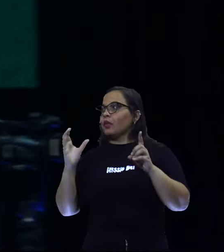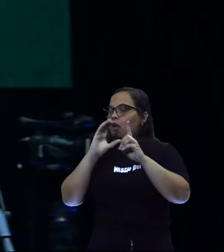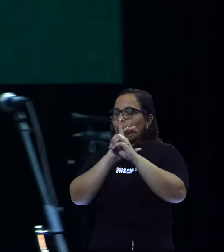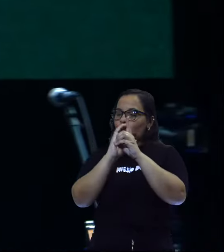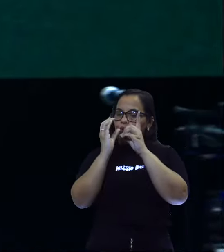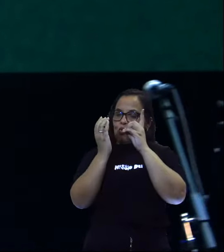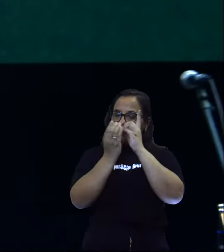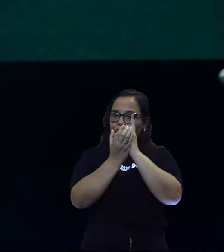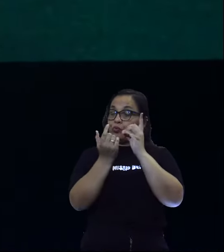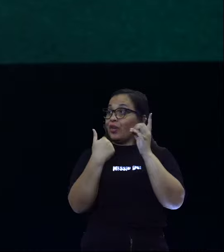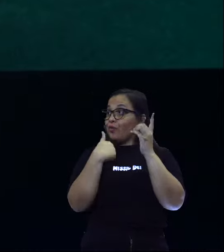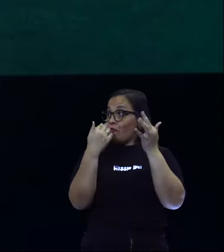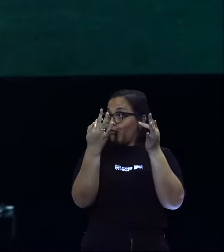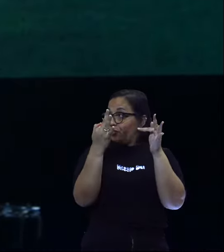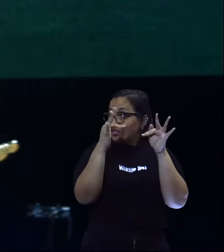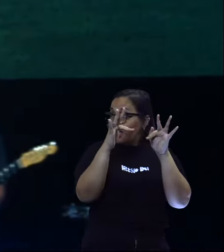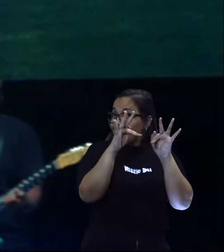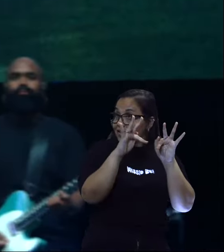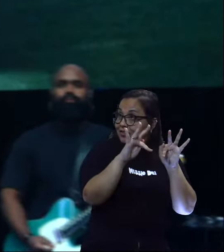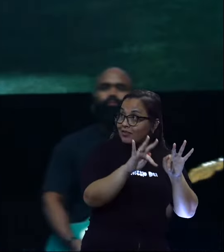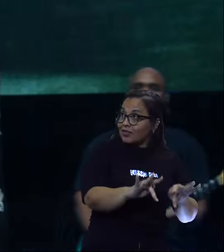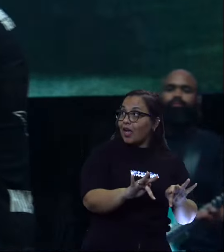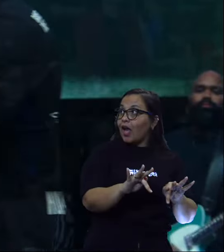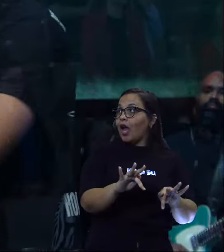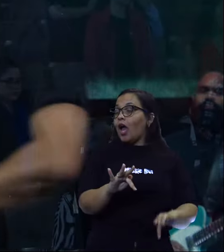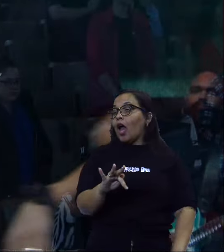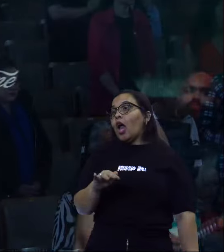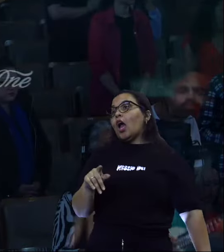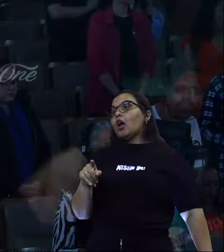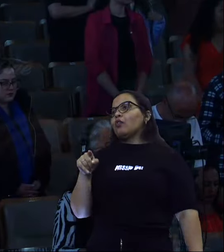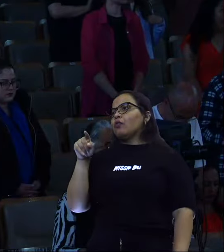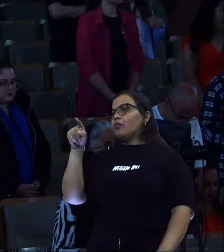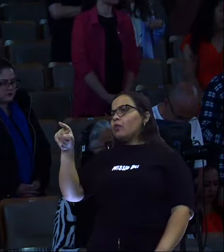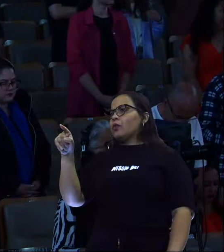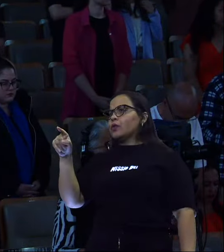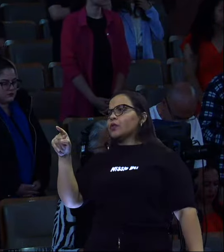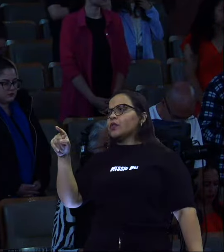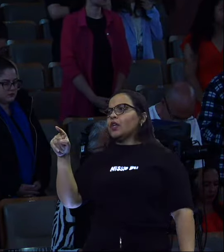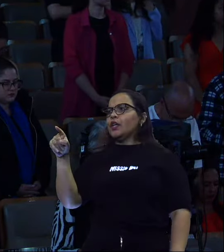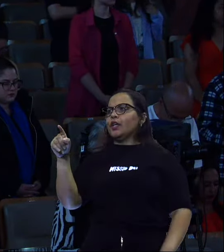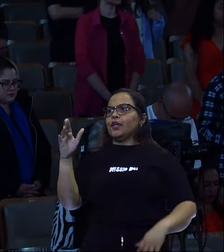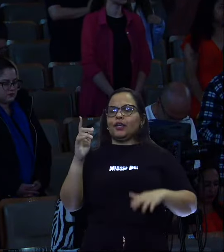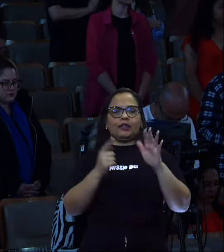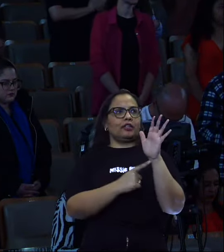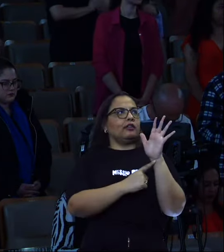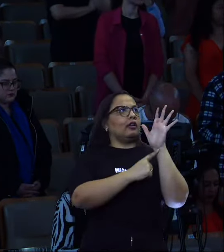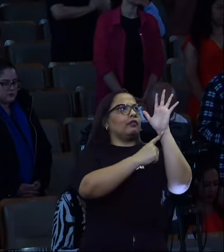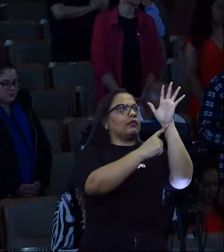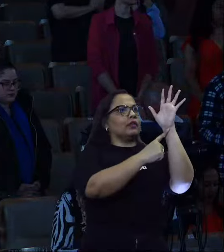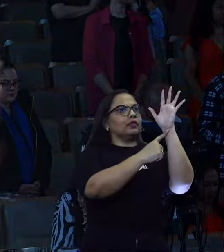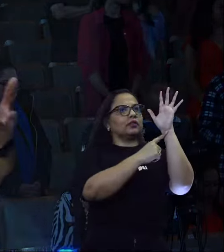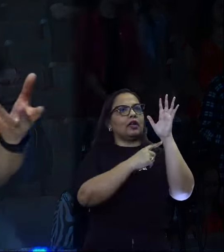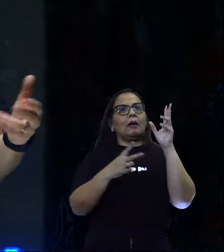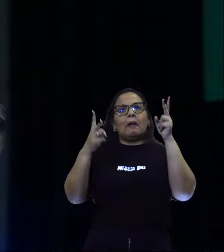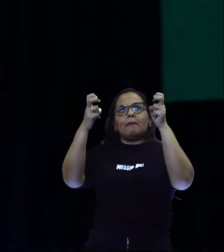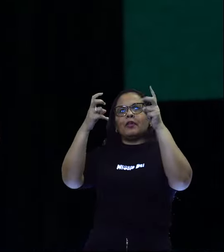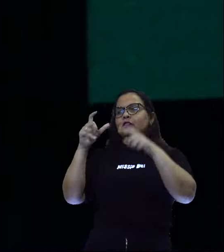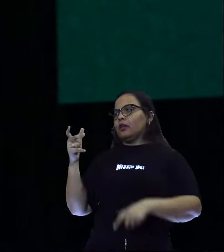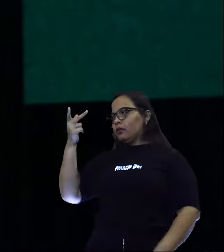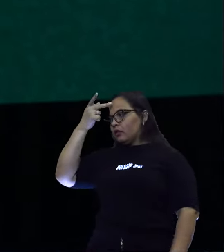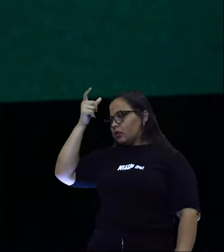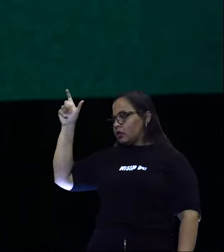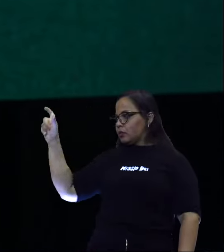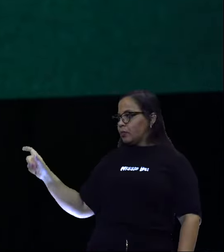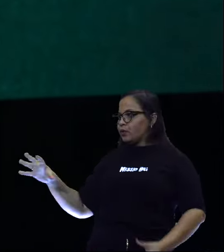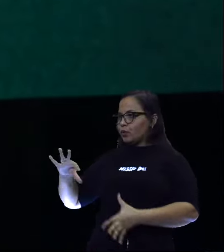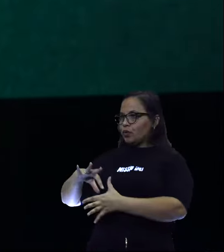logo depois que eu orar, nós temos alguns líderes nossos que vão estar aqui à frente. Se você levantou a sua mão, ou se você está aqui hoje, já é da igreja,